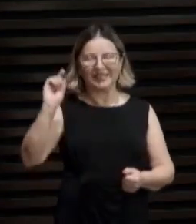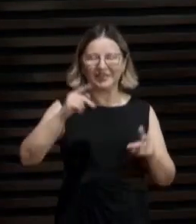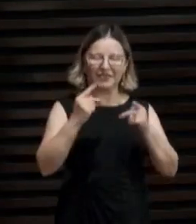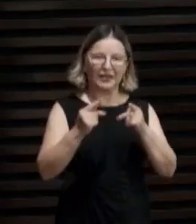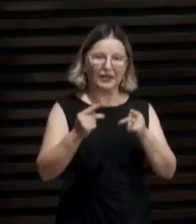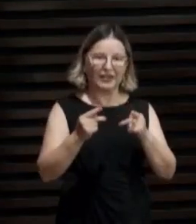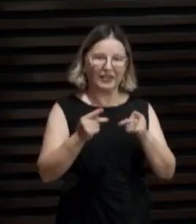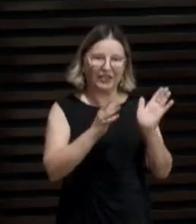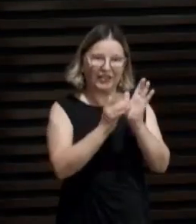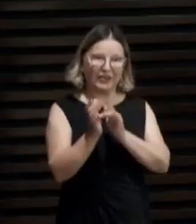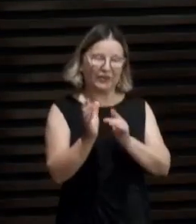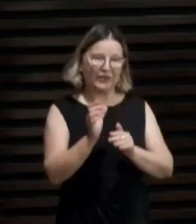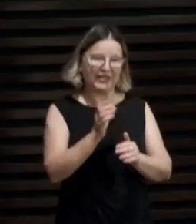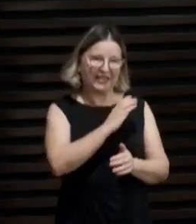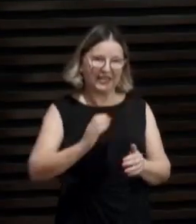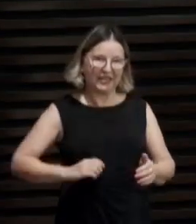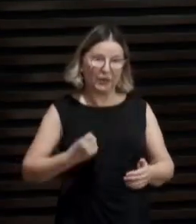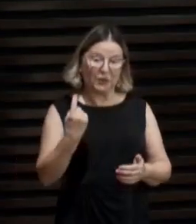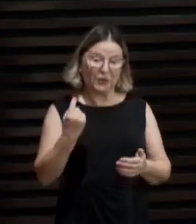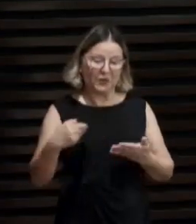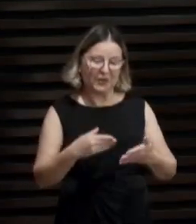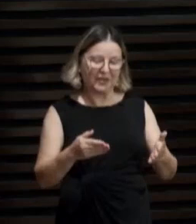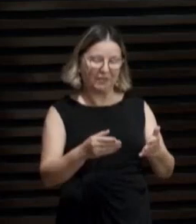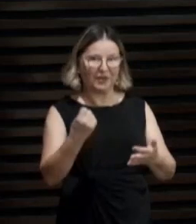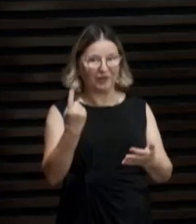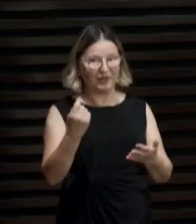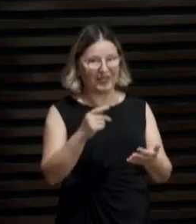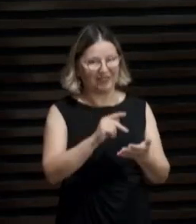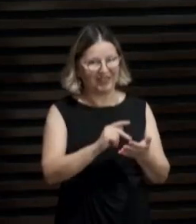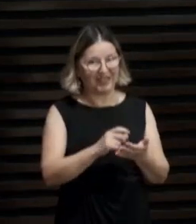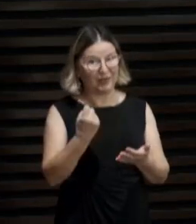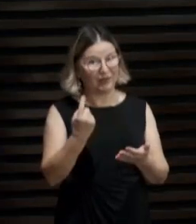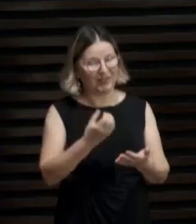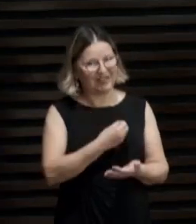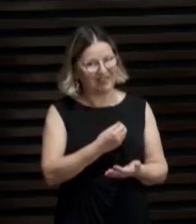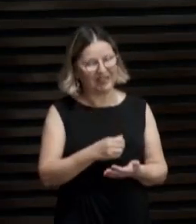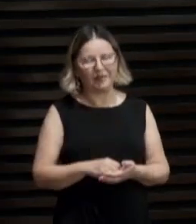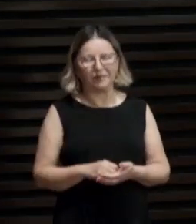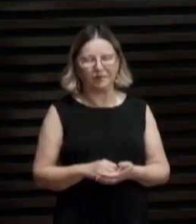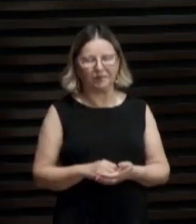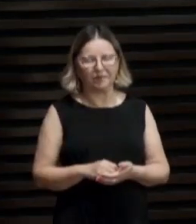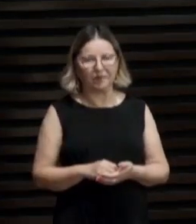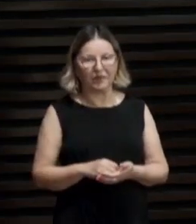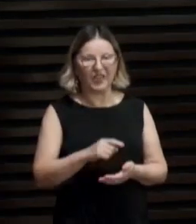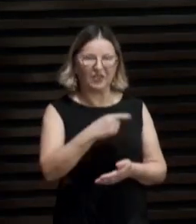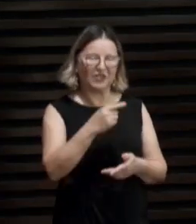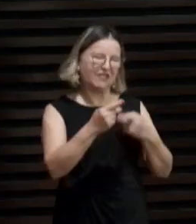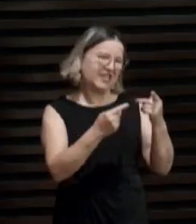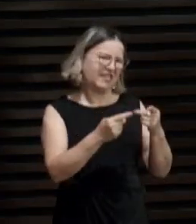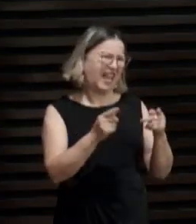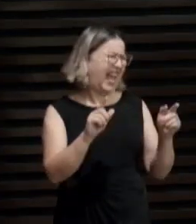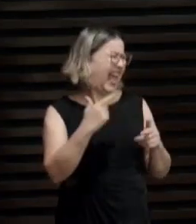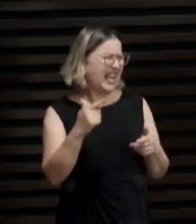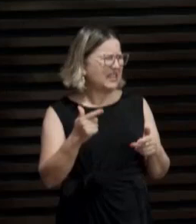único caminho, a única verdade e a única vida. O relativismo diz, não há um único caminho e